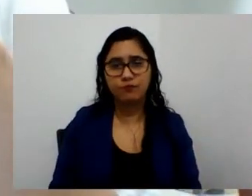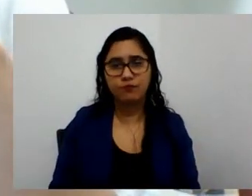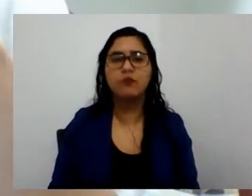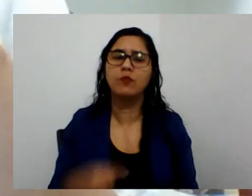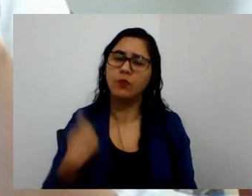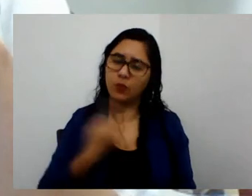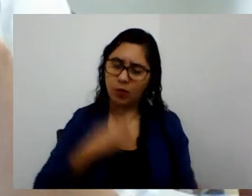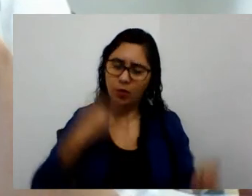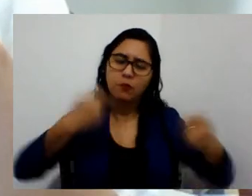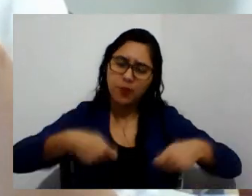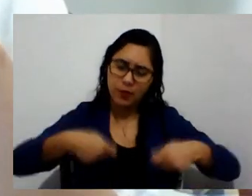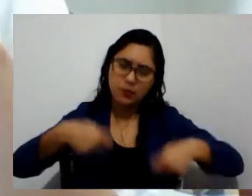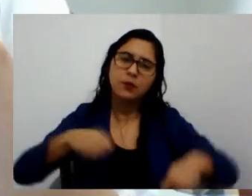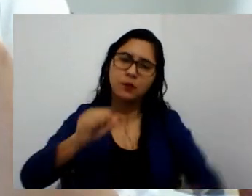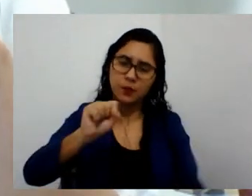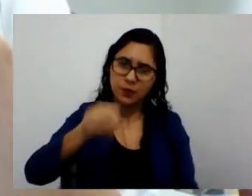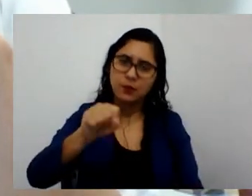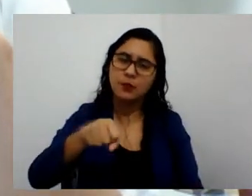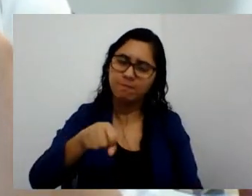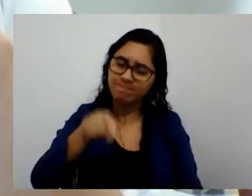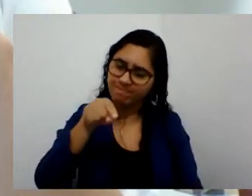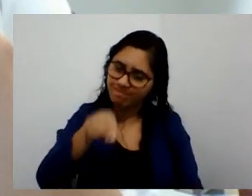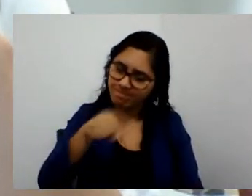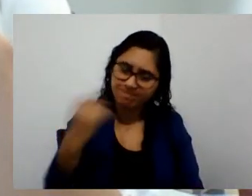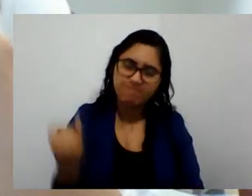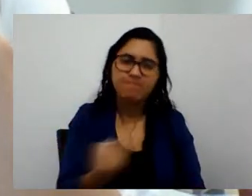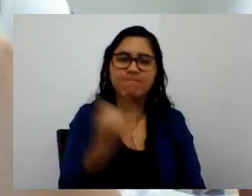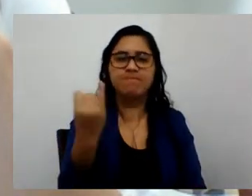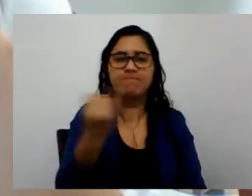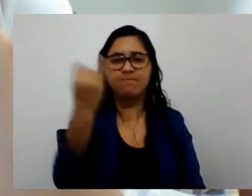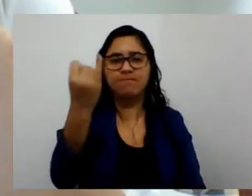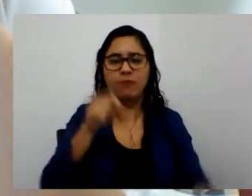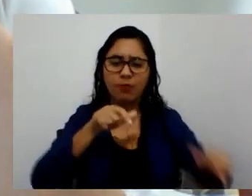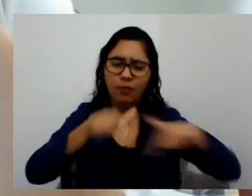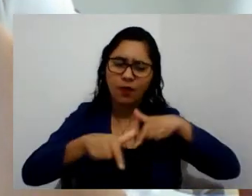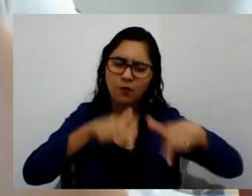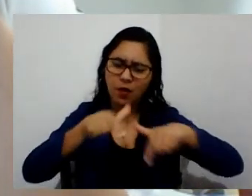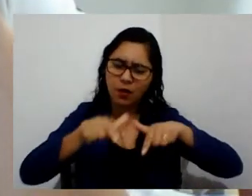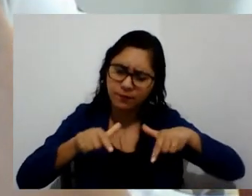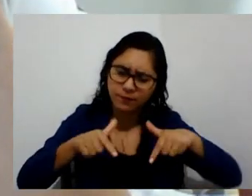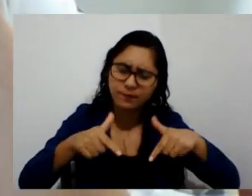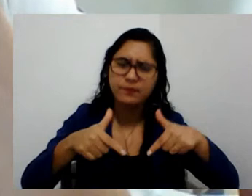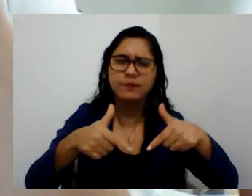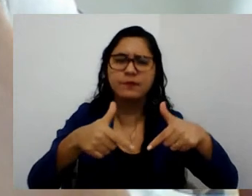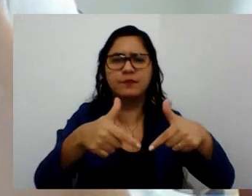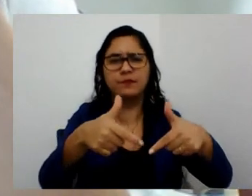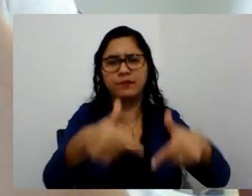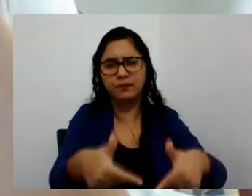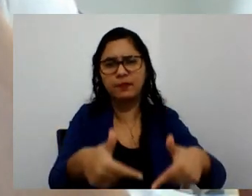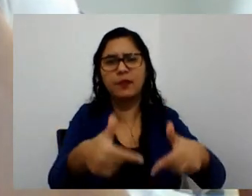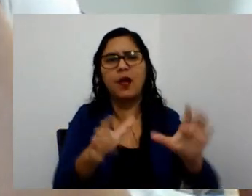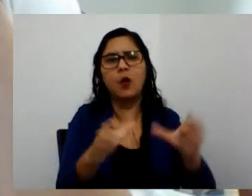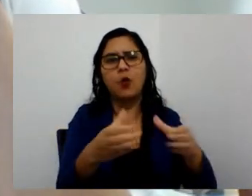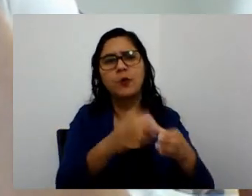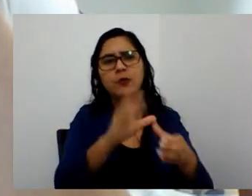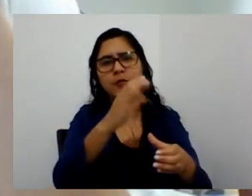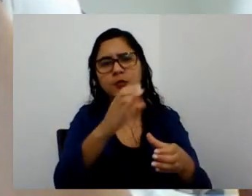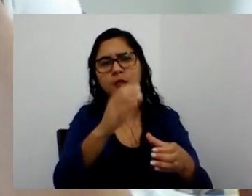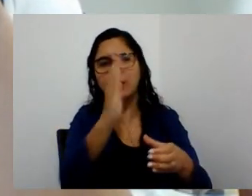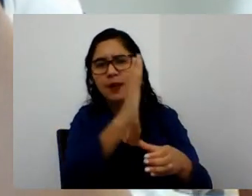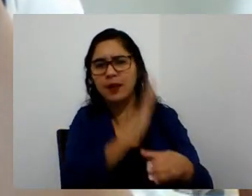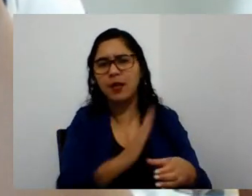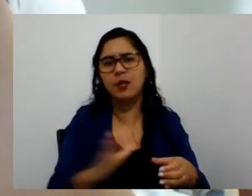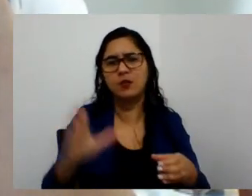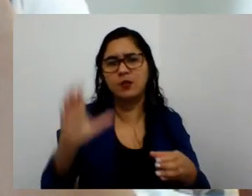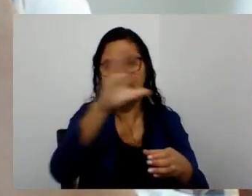sim, e isso acho que é fundamental, trabalhar ativamente junto às entidades científicas nacionais das áreas,